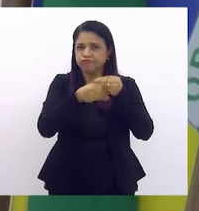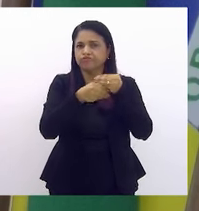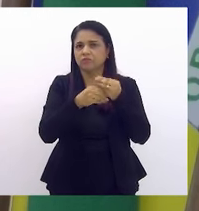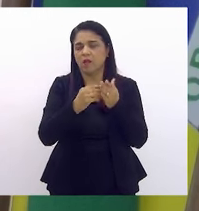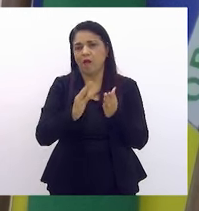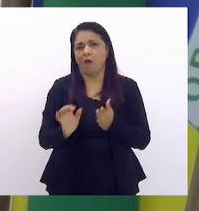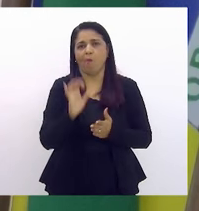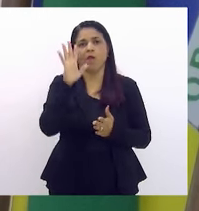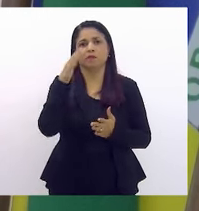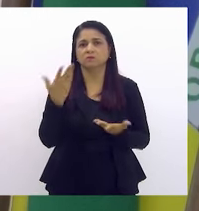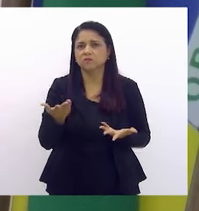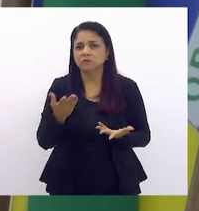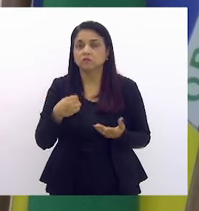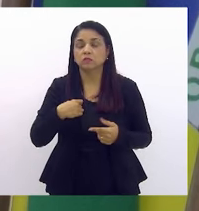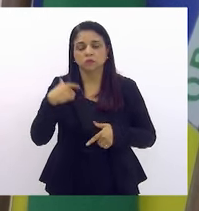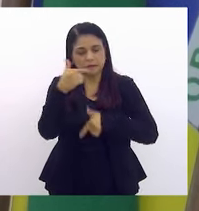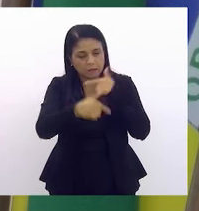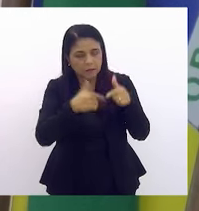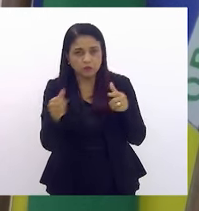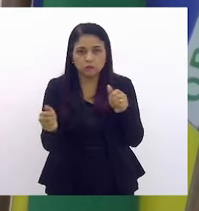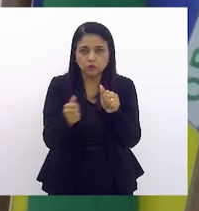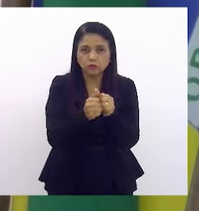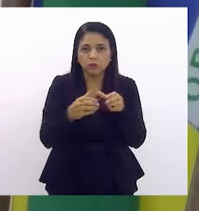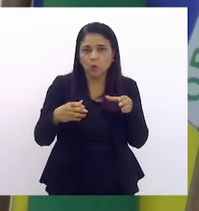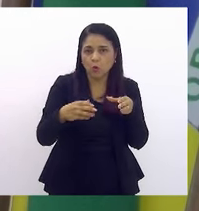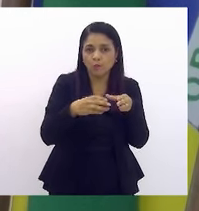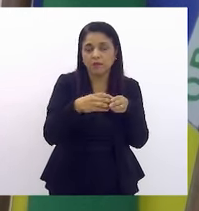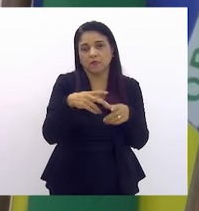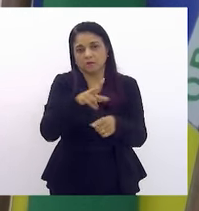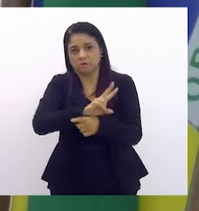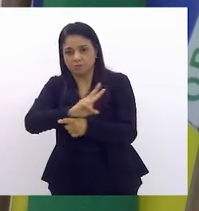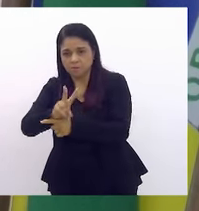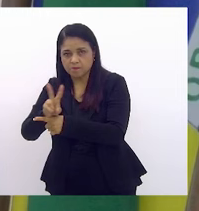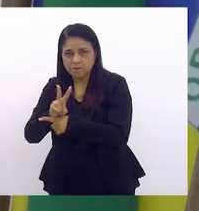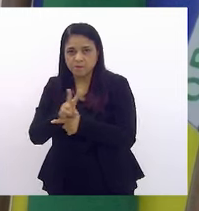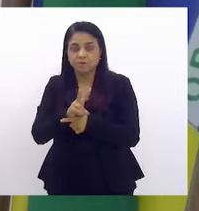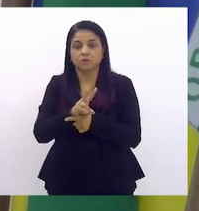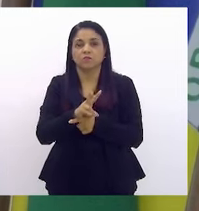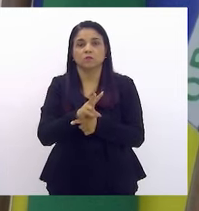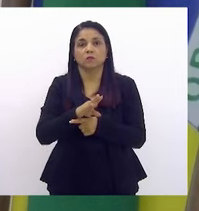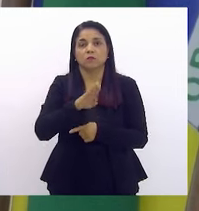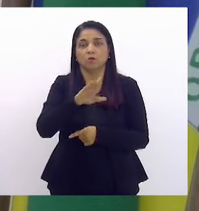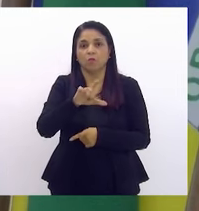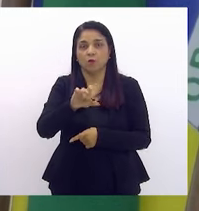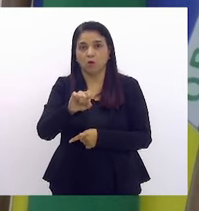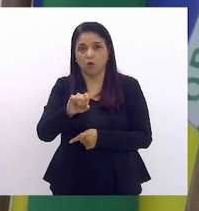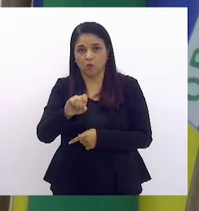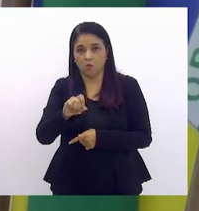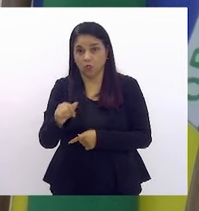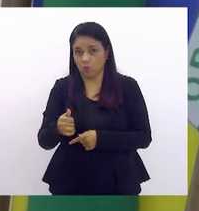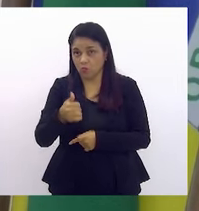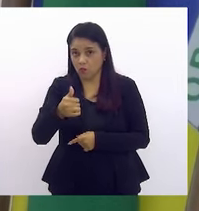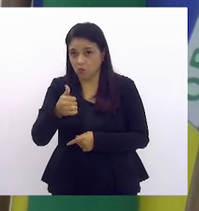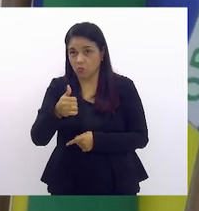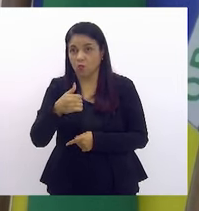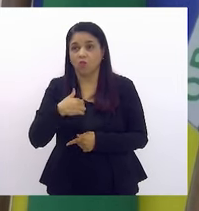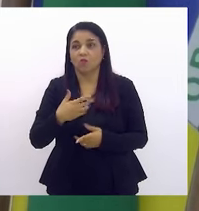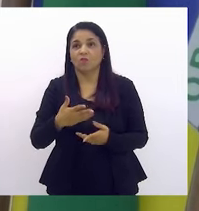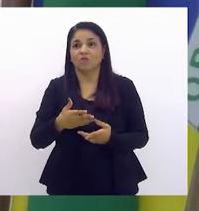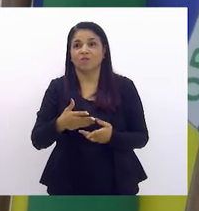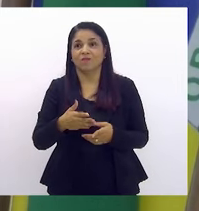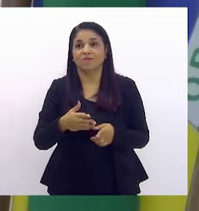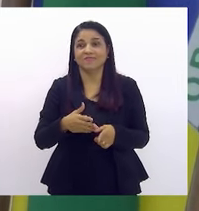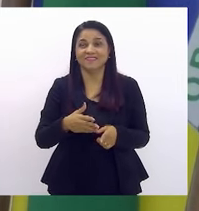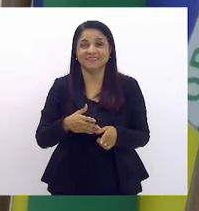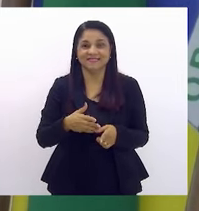fazer. Eu estou trabalhando junto com o comitê de monitoramento, tá, do Bloco 1. Então, ver se a gente consegue fazer isso, tentar